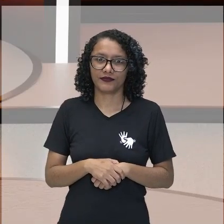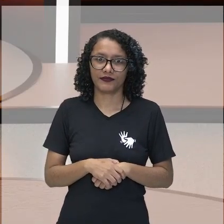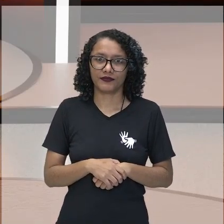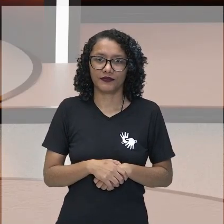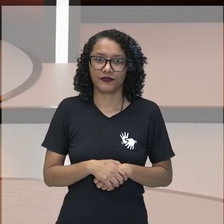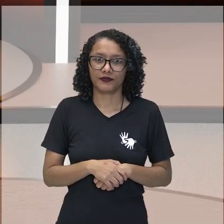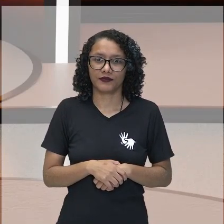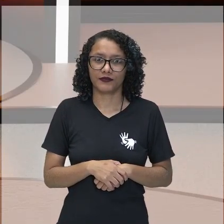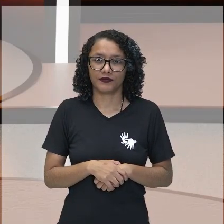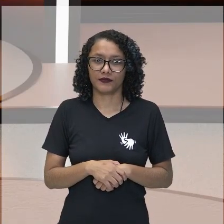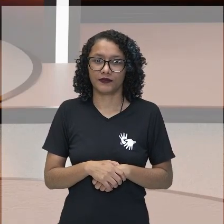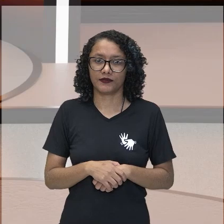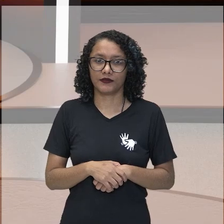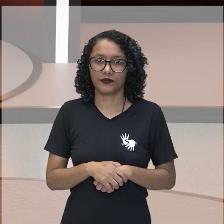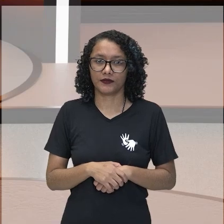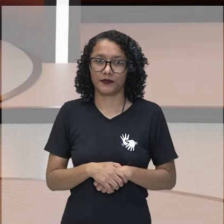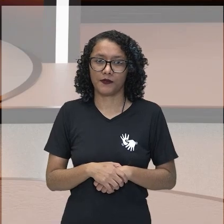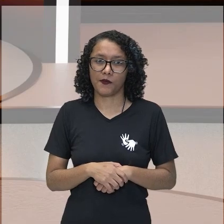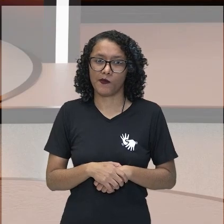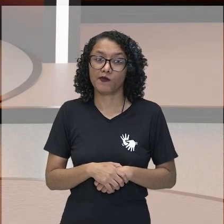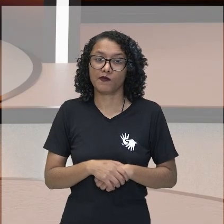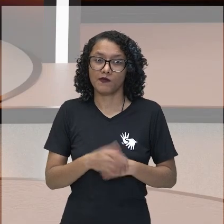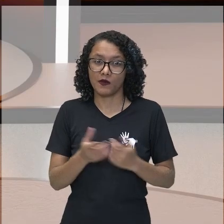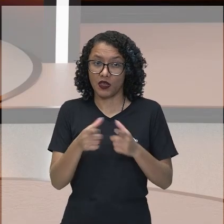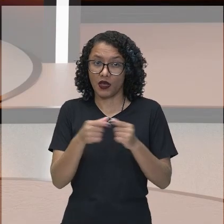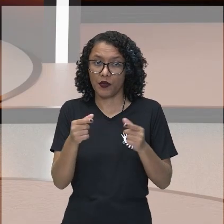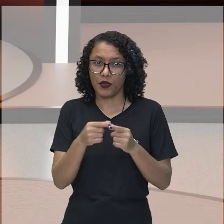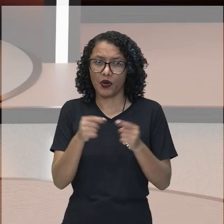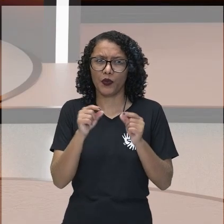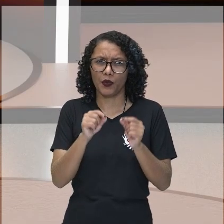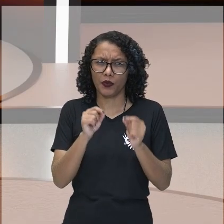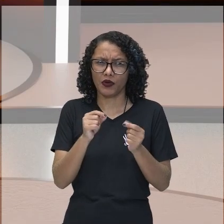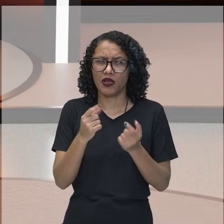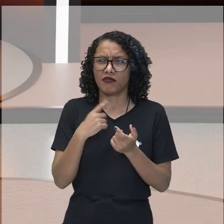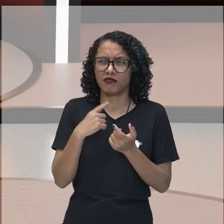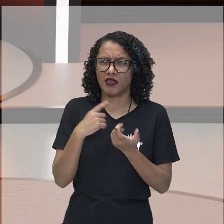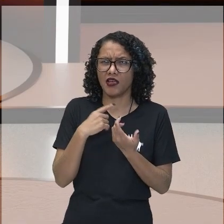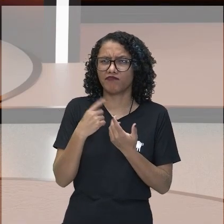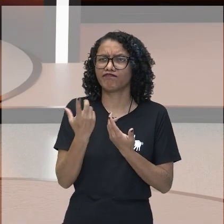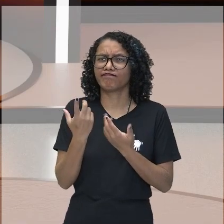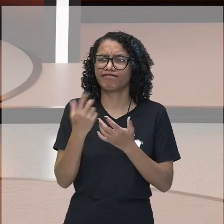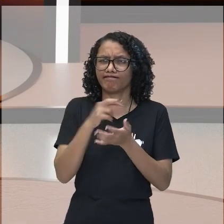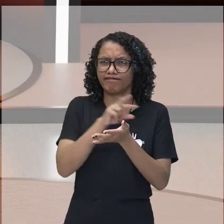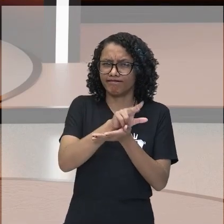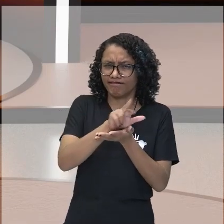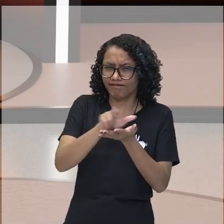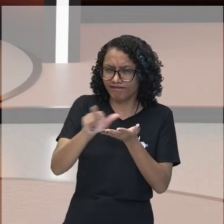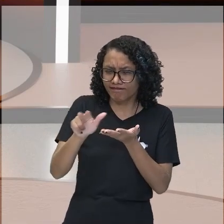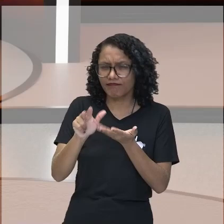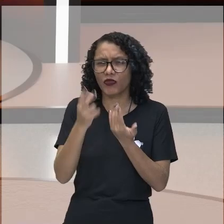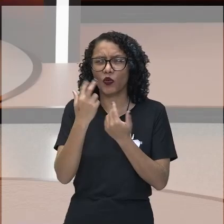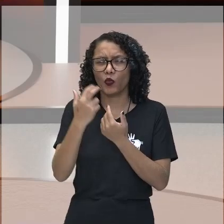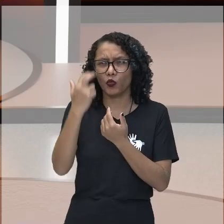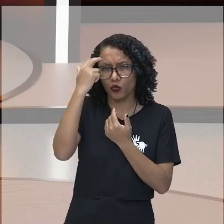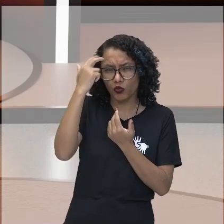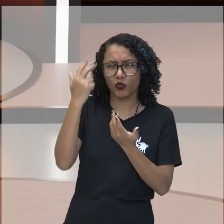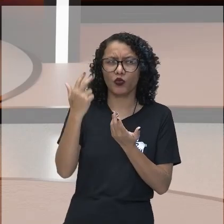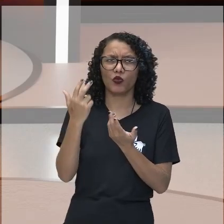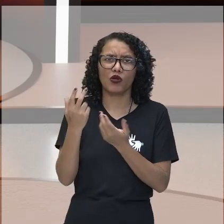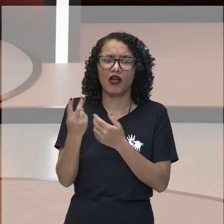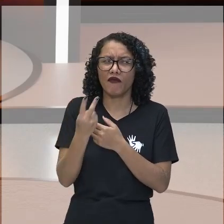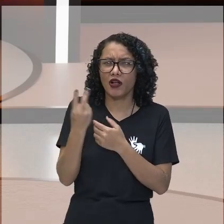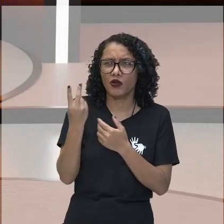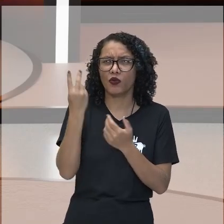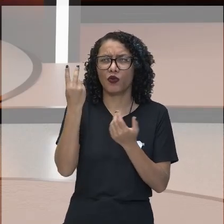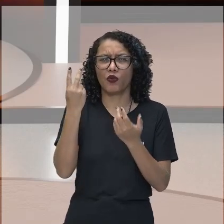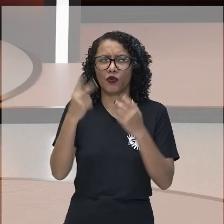país conhecido, pelas suas riquezas, culturas, aspectos populacionais, tudo